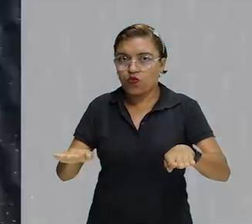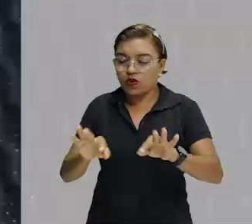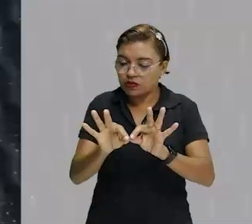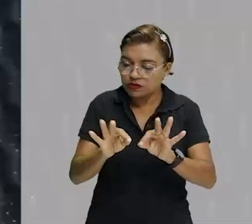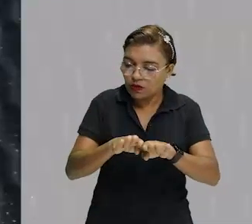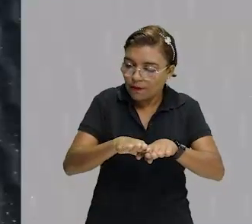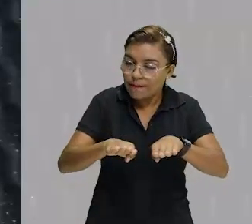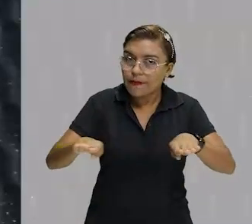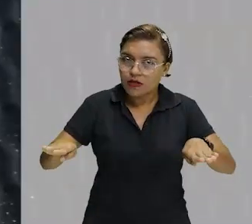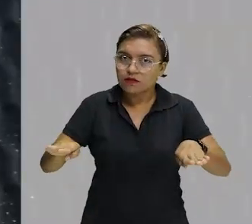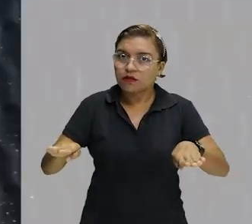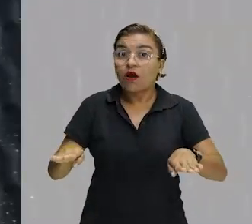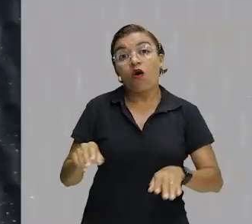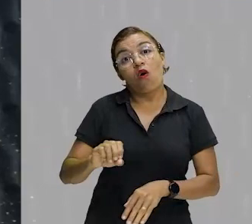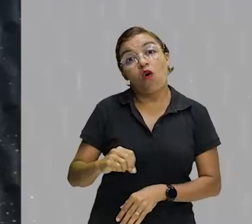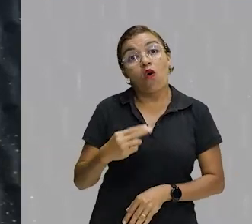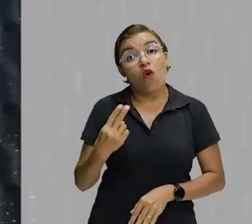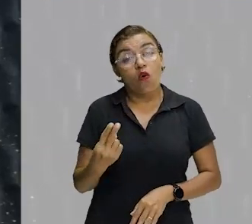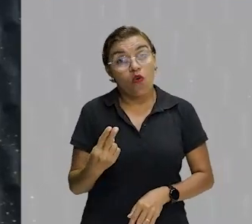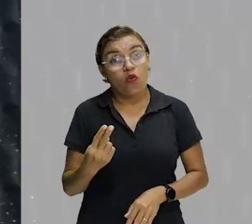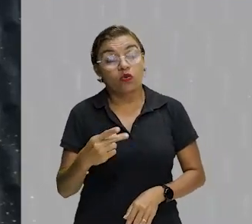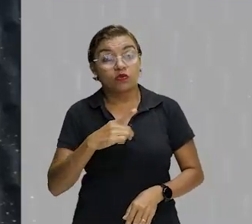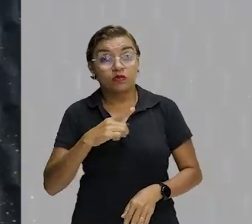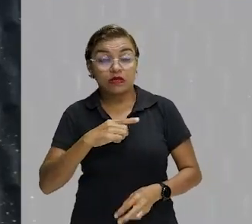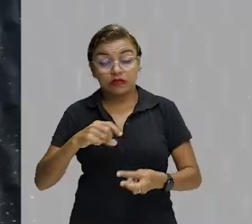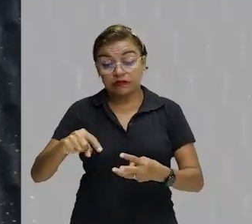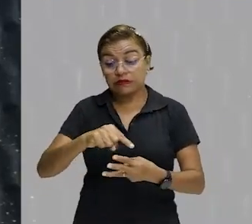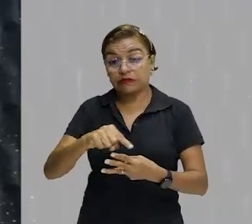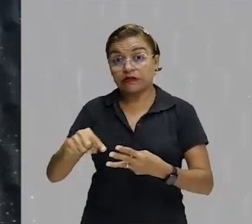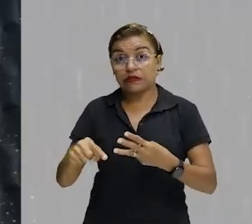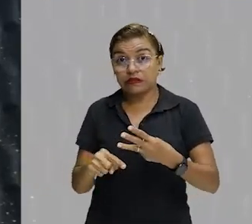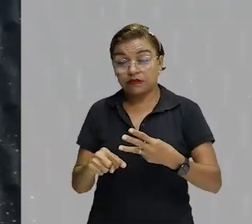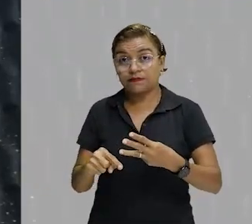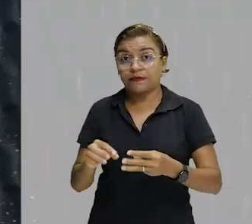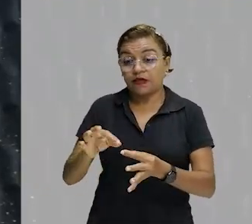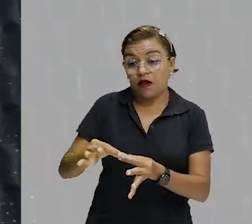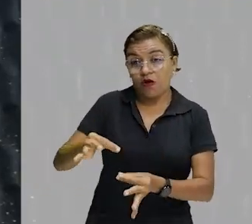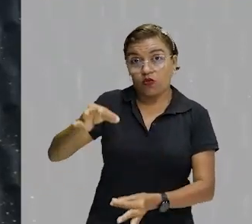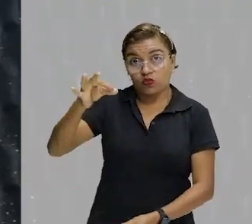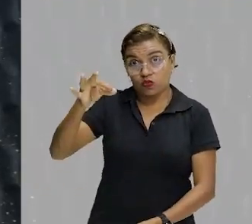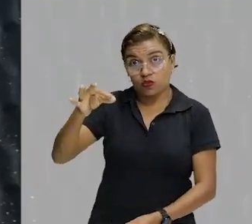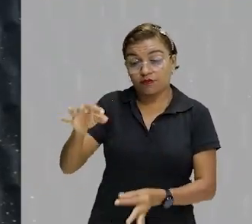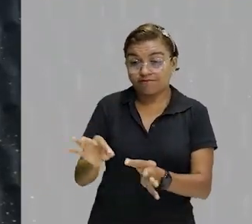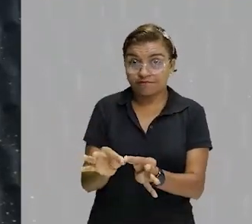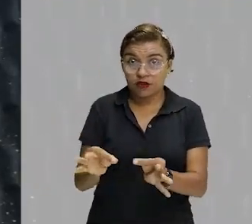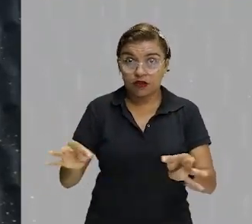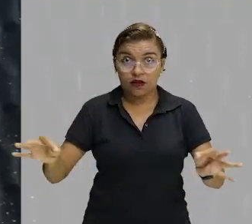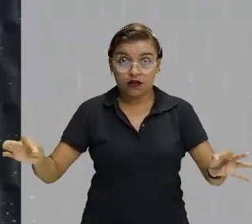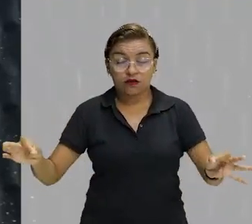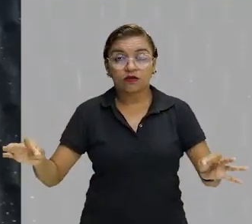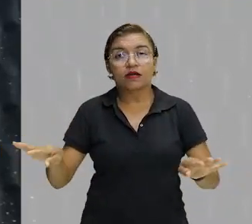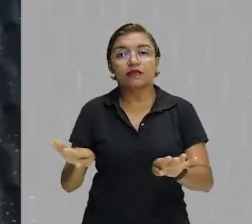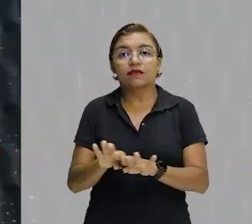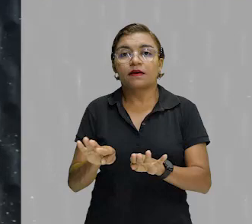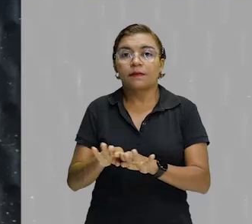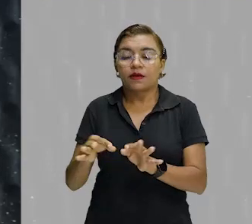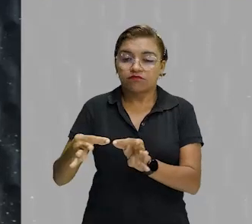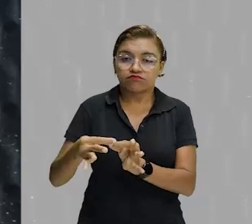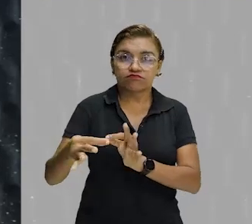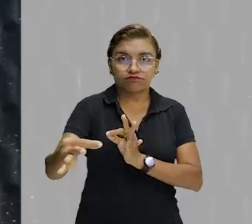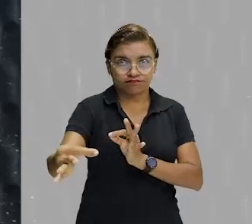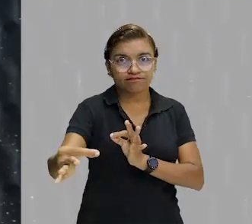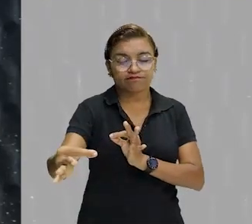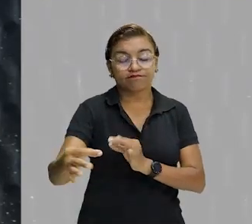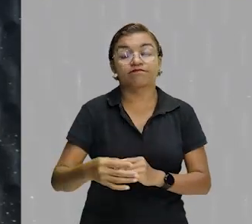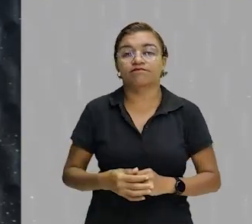reto, plano, ou ele pode ocupar 3 dimensões: altura, largura e comprimento.